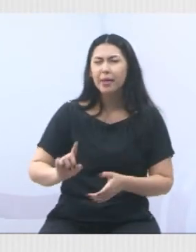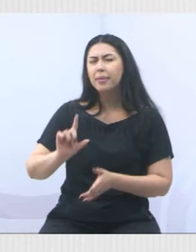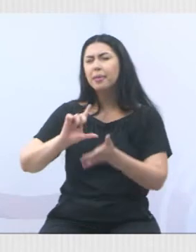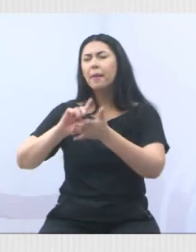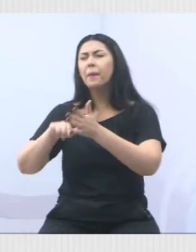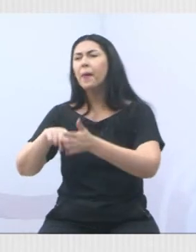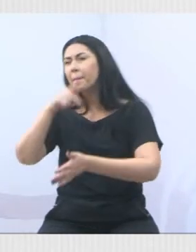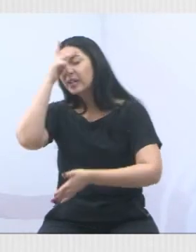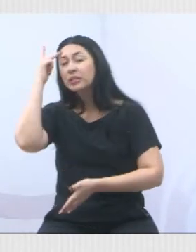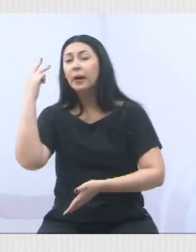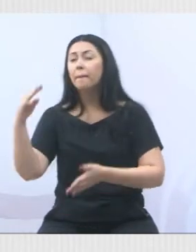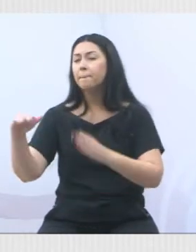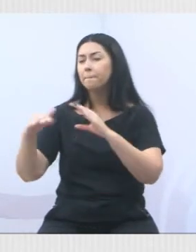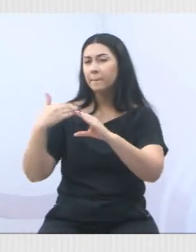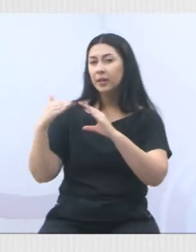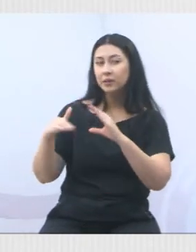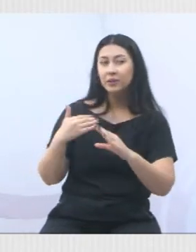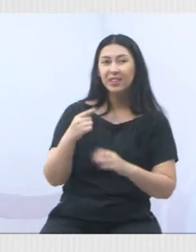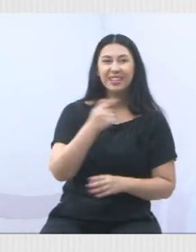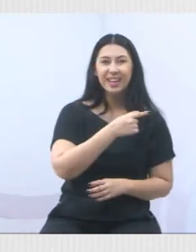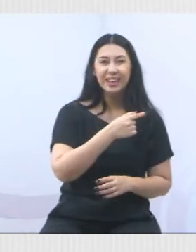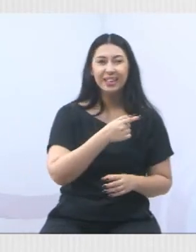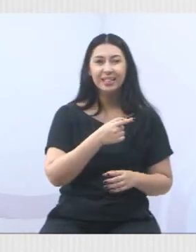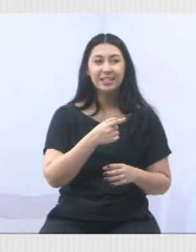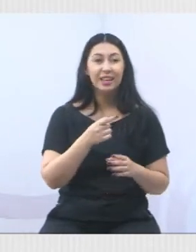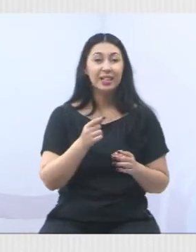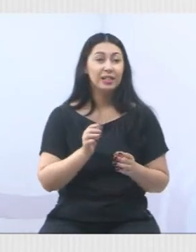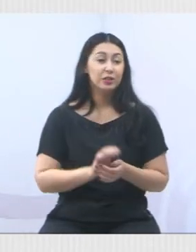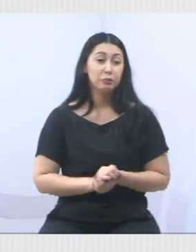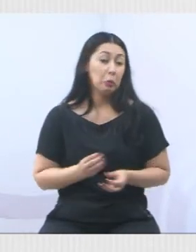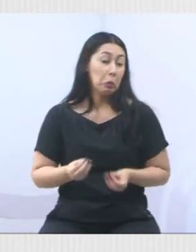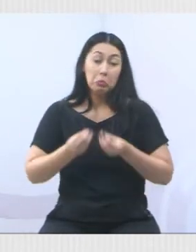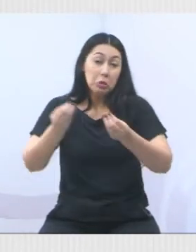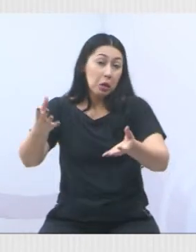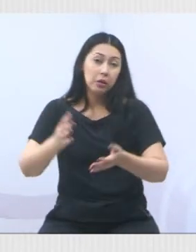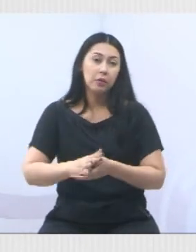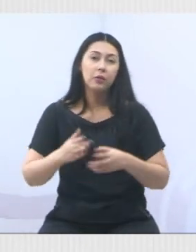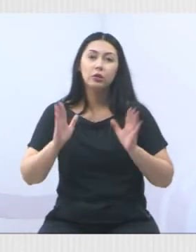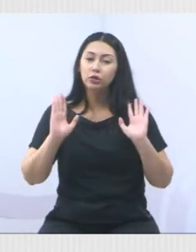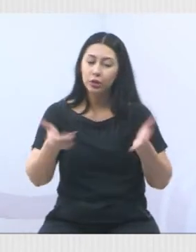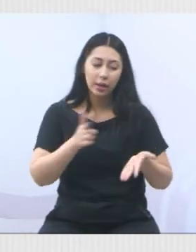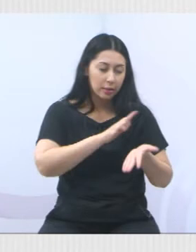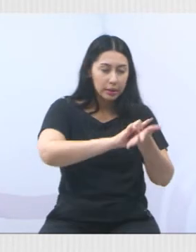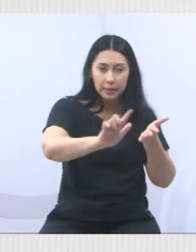mensagem que a pessoa falou que esse material estava para doação e que foi retirado do local.